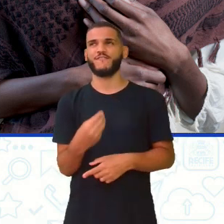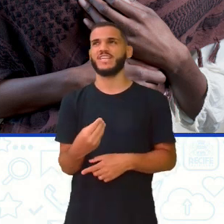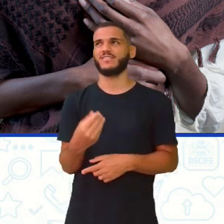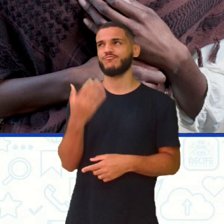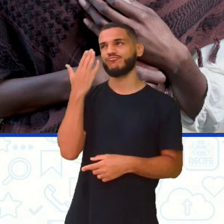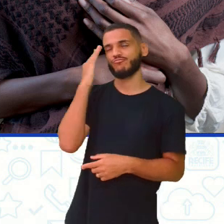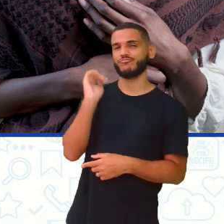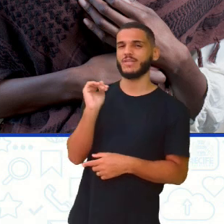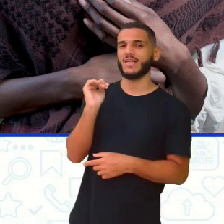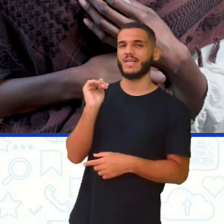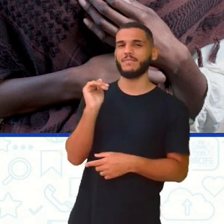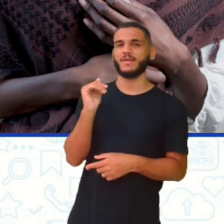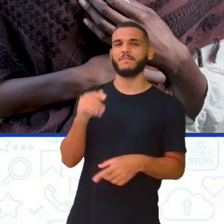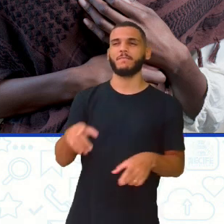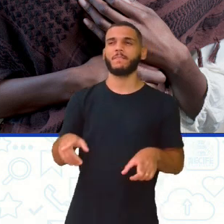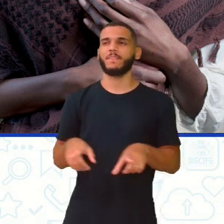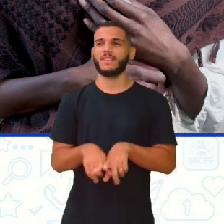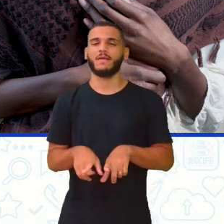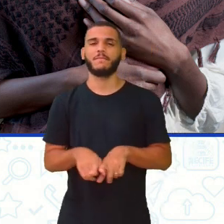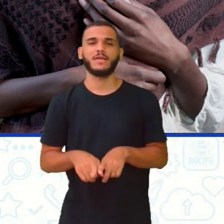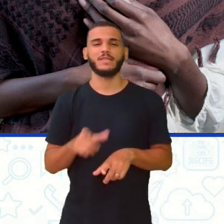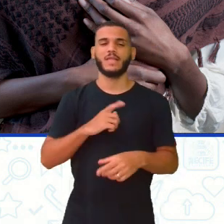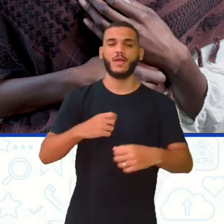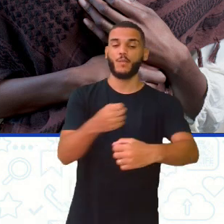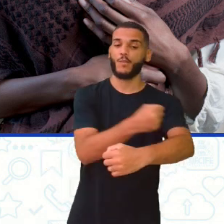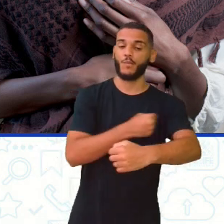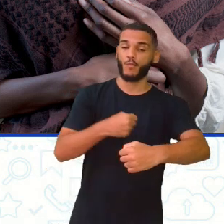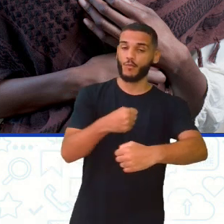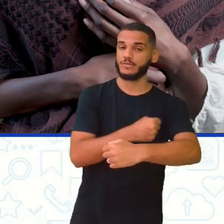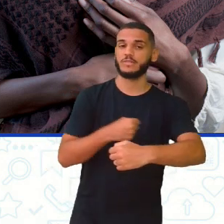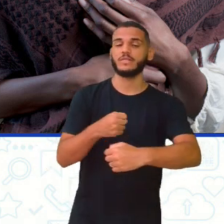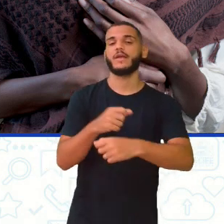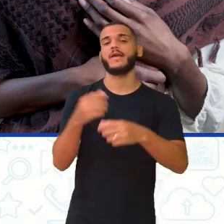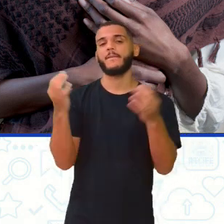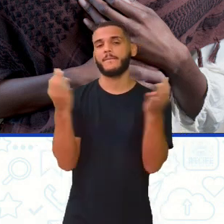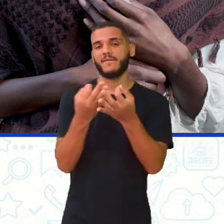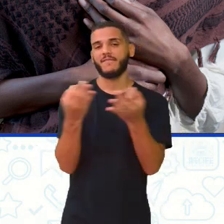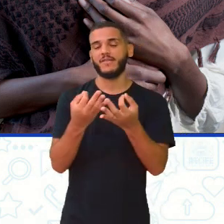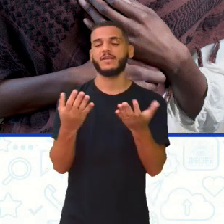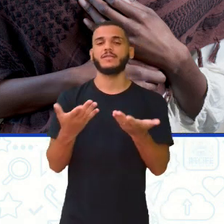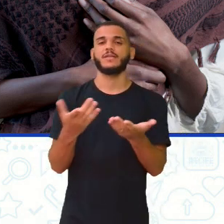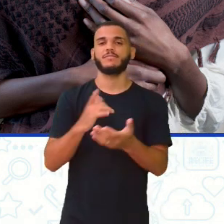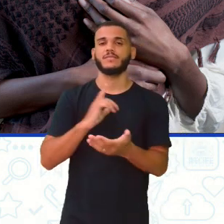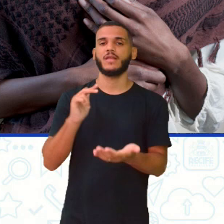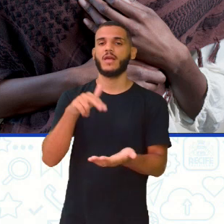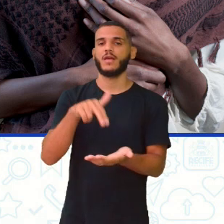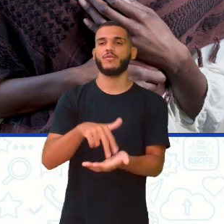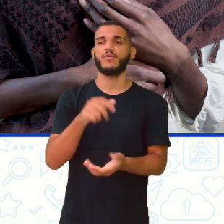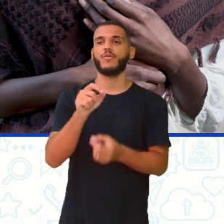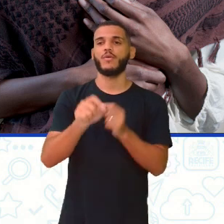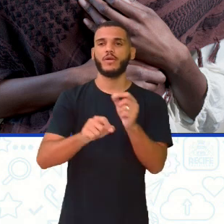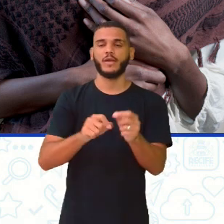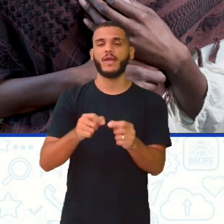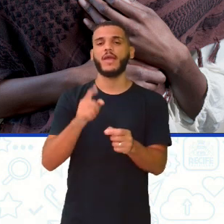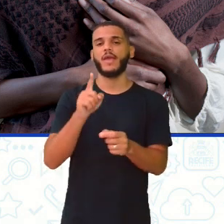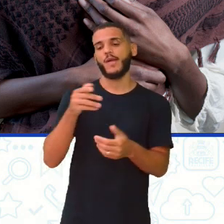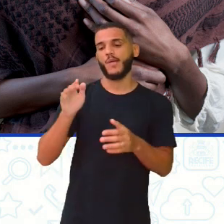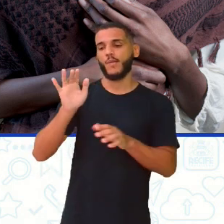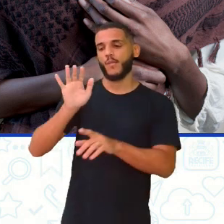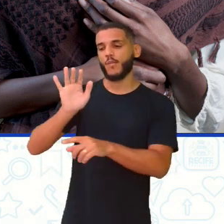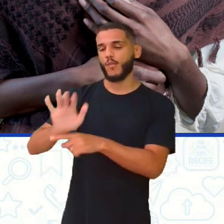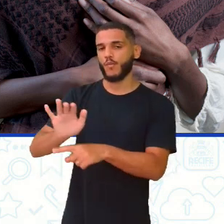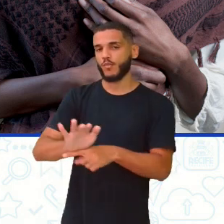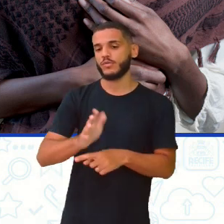né? É supersticiosa e cozinheira de mão cheia. Não raro, ela atua como ama de leite ou babado das crianças da